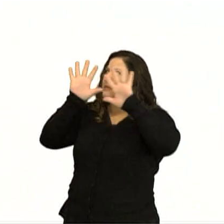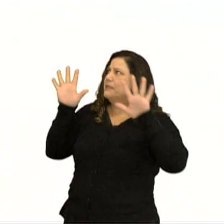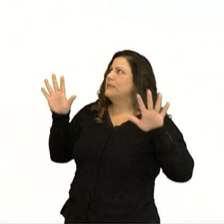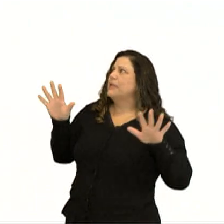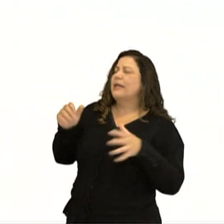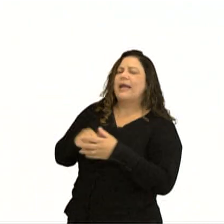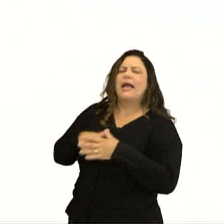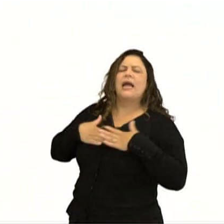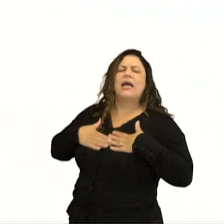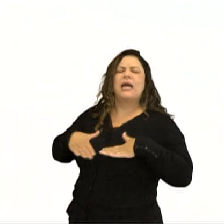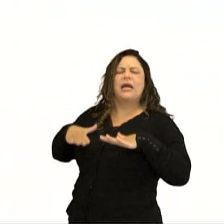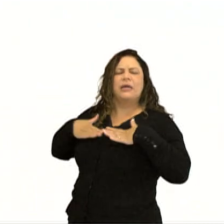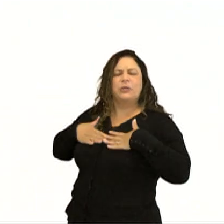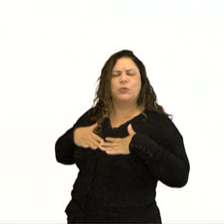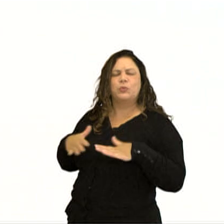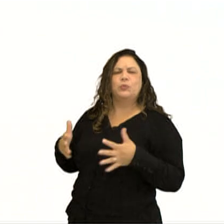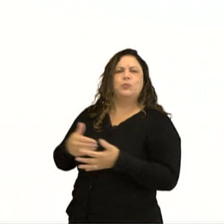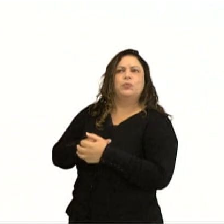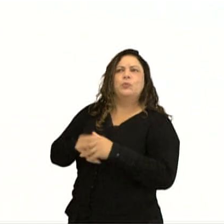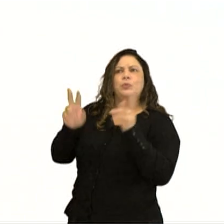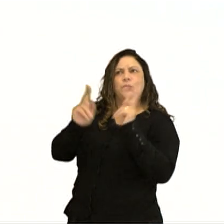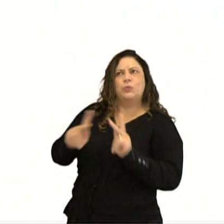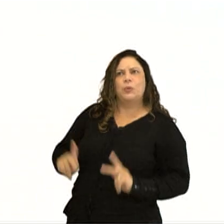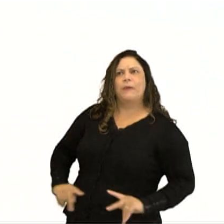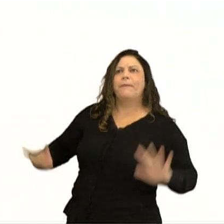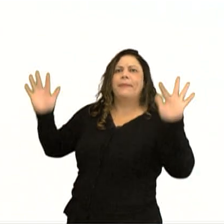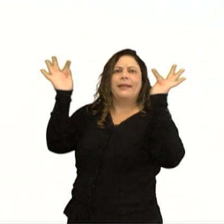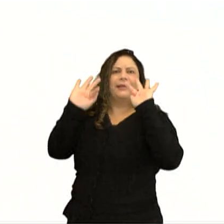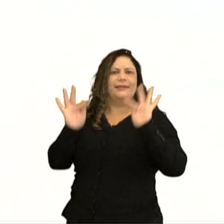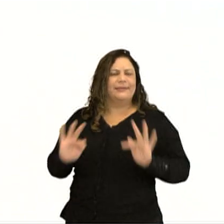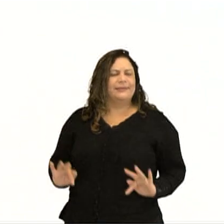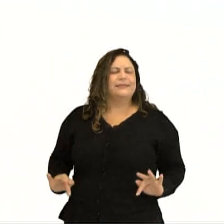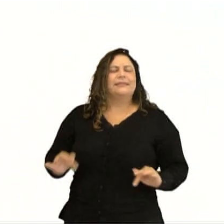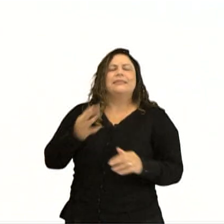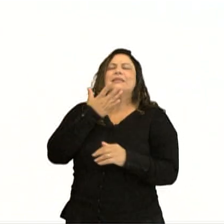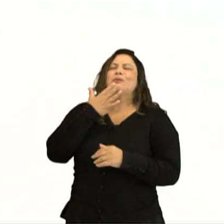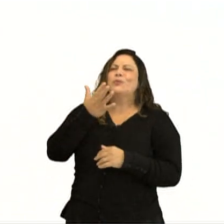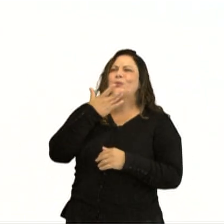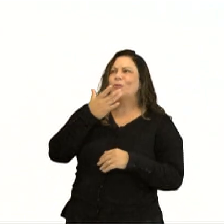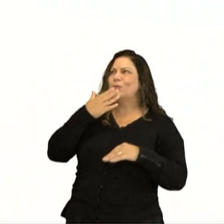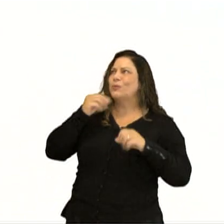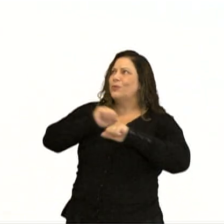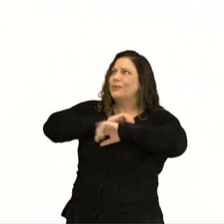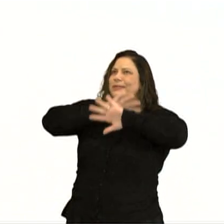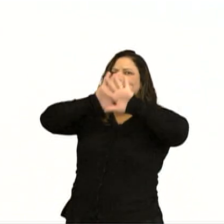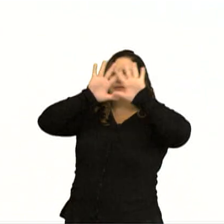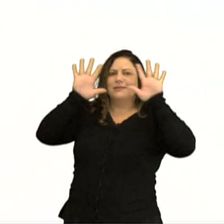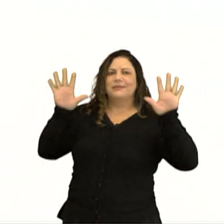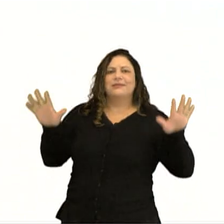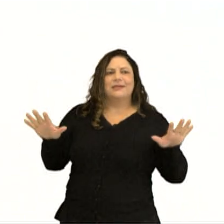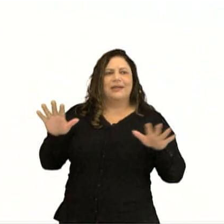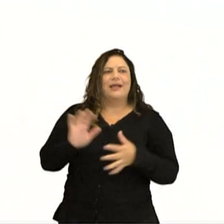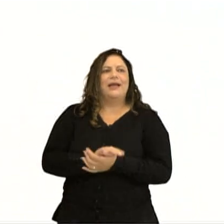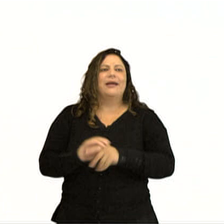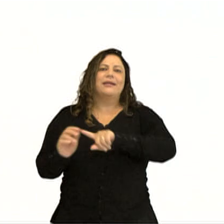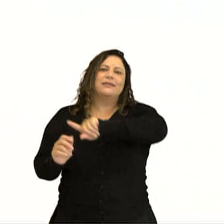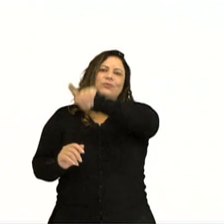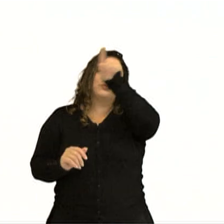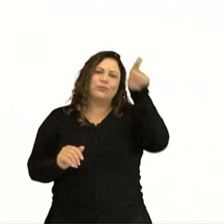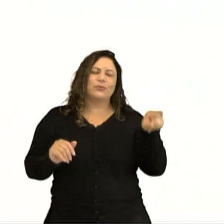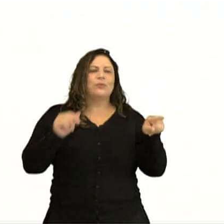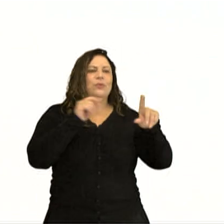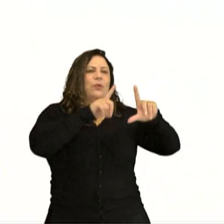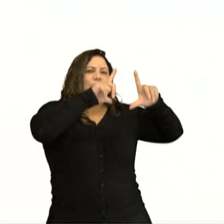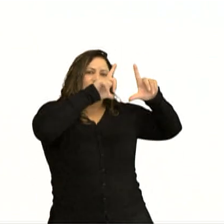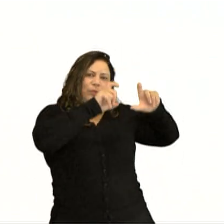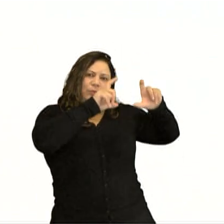de paz, de alegria. Eu particularmente gosto de cores claras. Aqui nós temos do outro lado uma